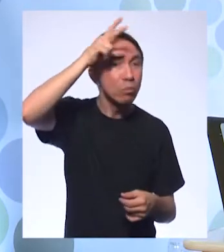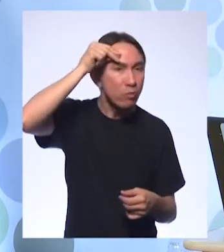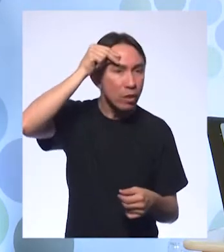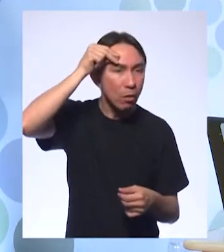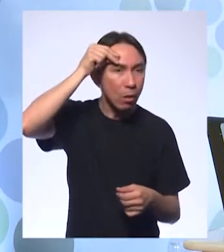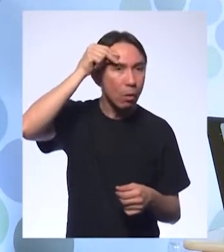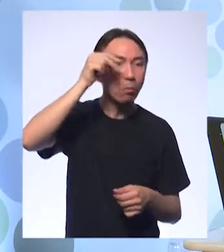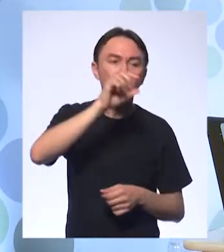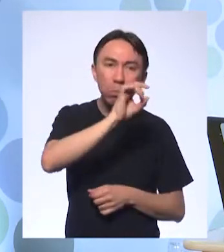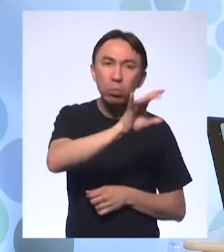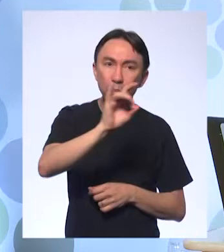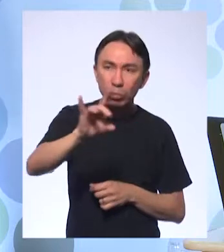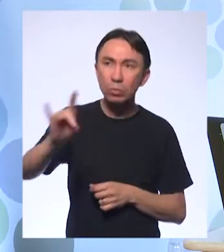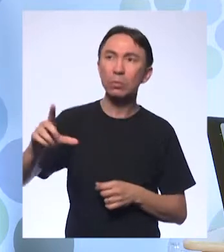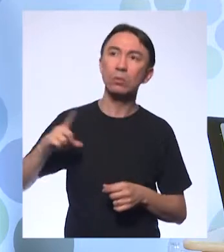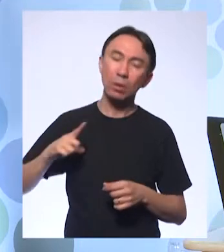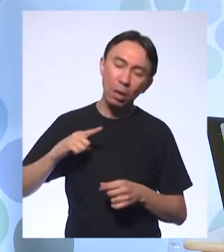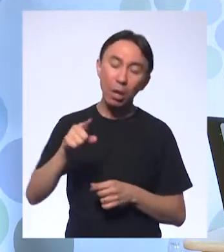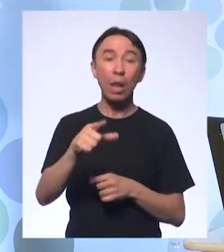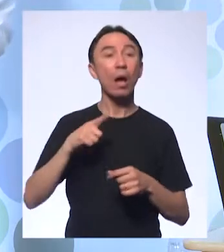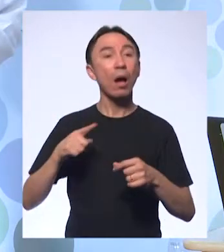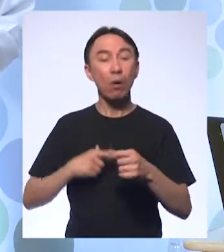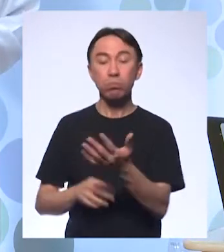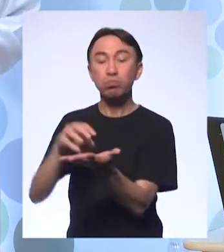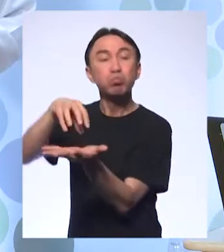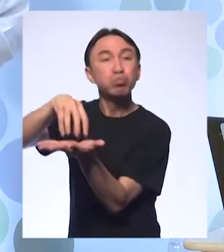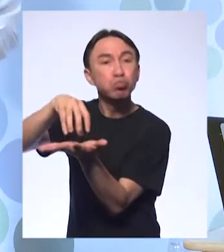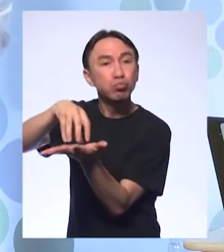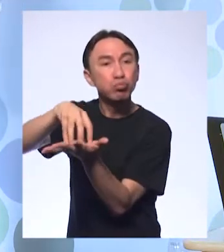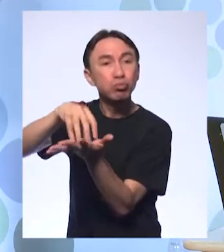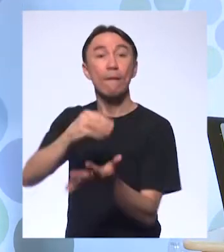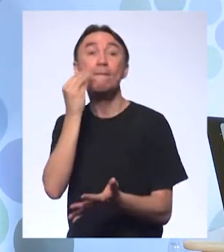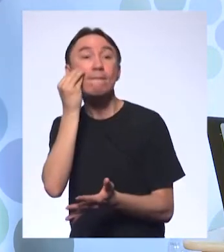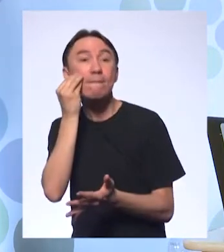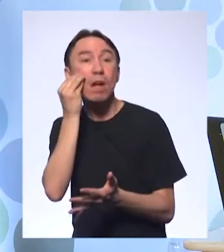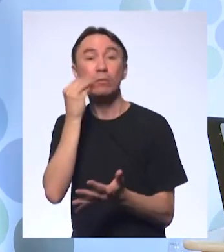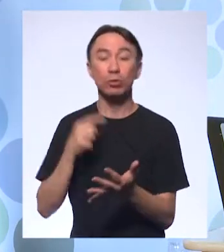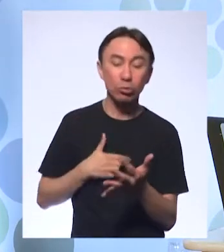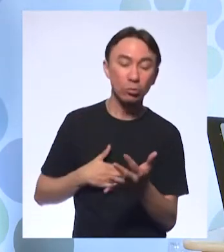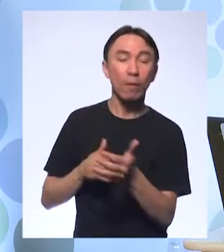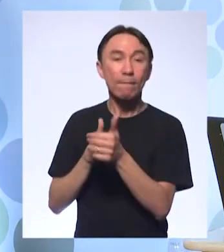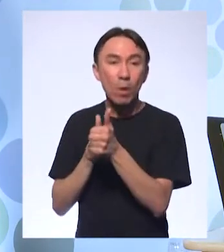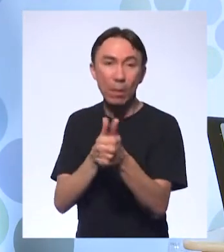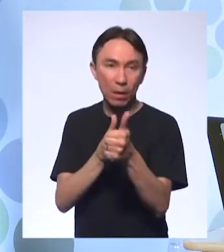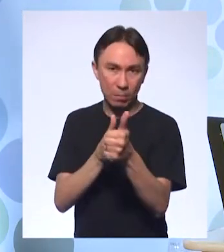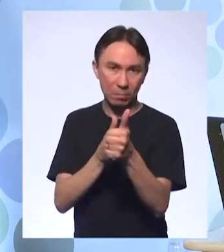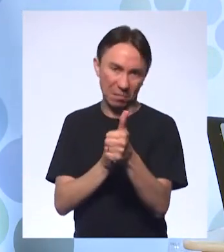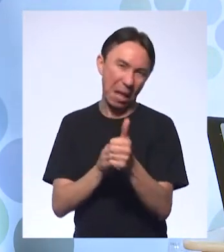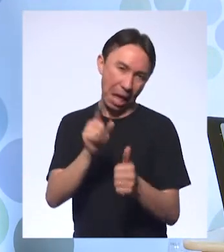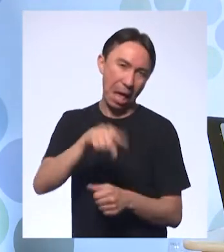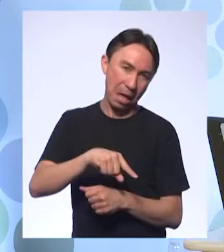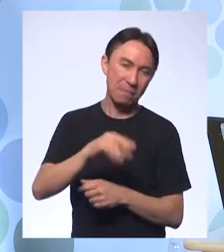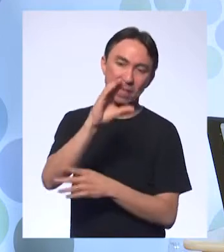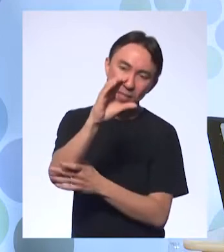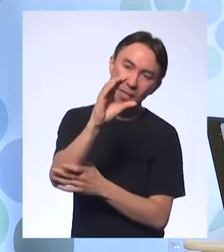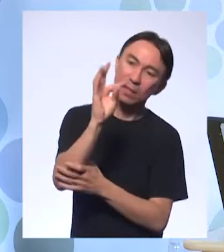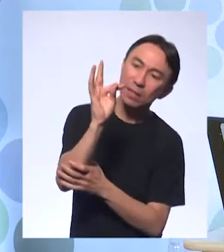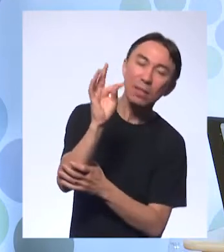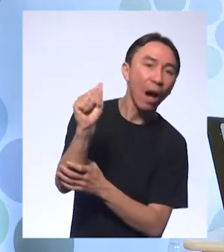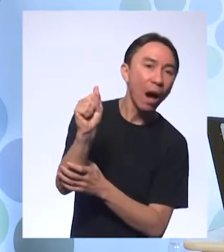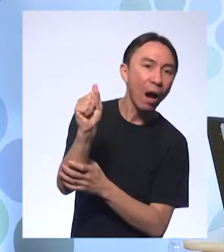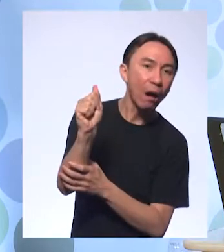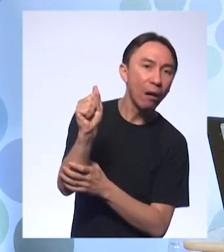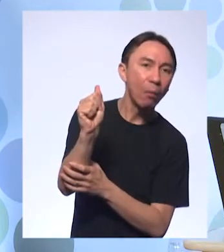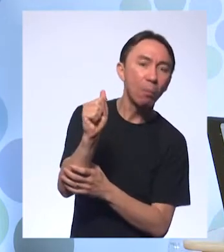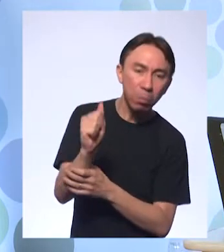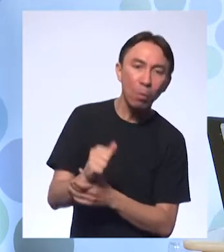órgão que chama Centro de Testagem e Acompanhamento, se não me engano, CTA. Praticamente todo bairro tem um. Tá? Se não